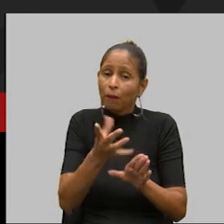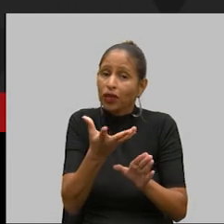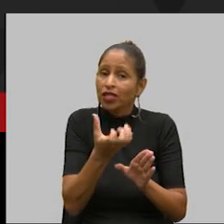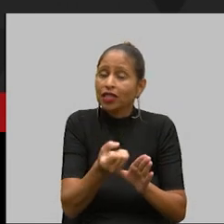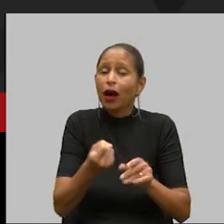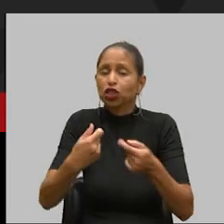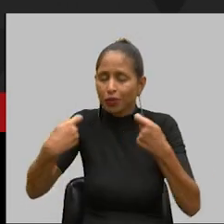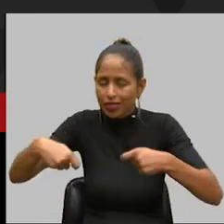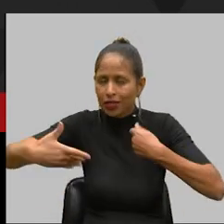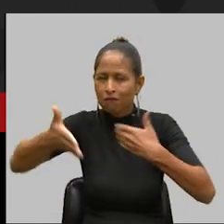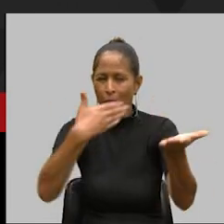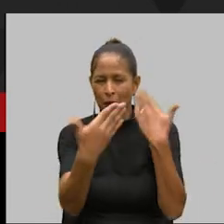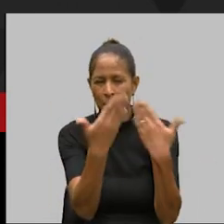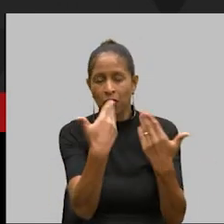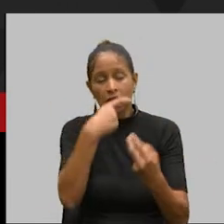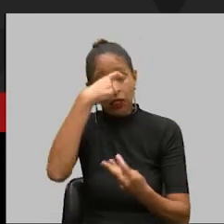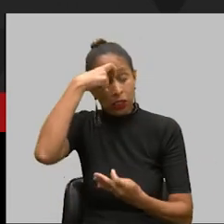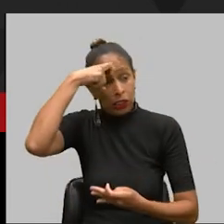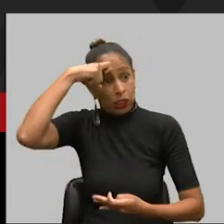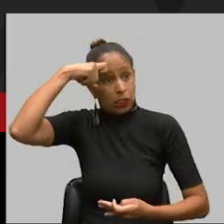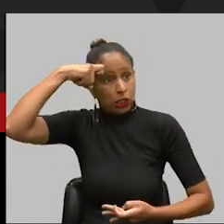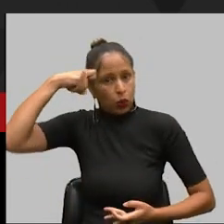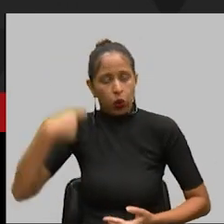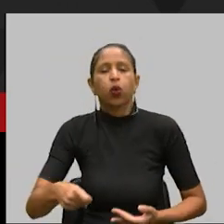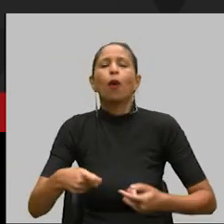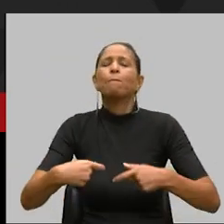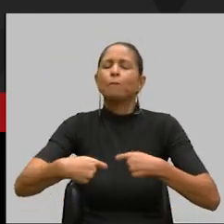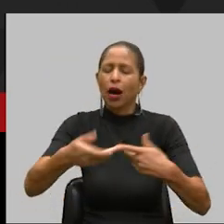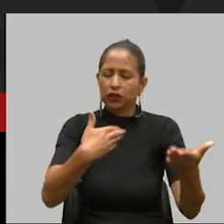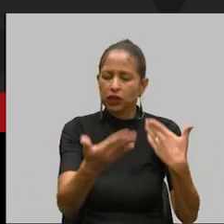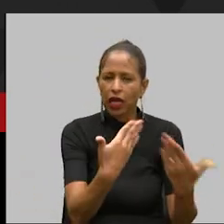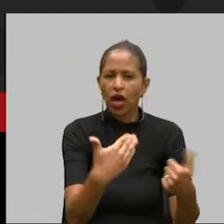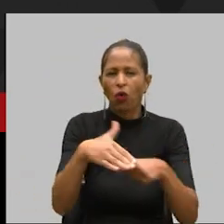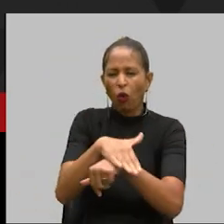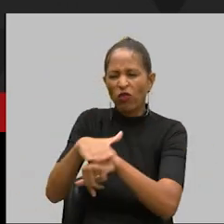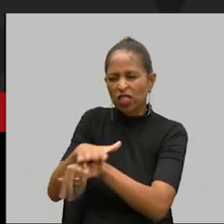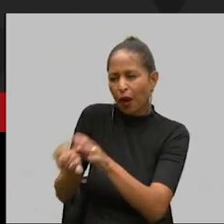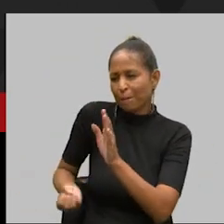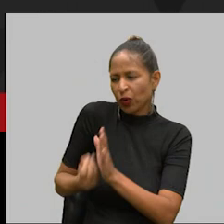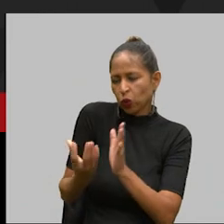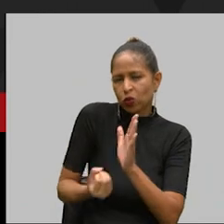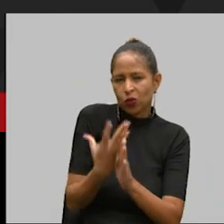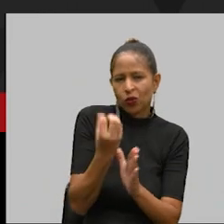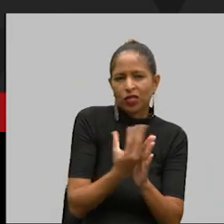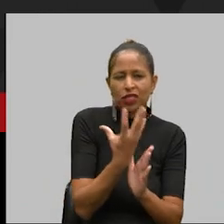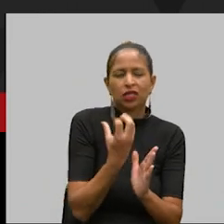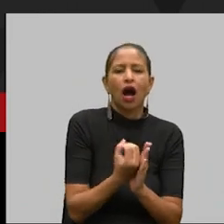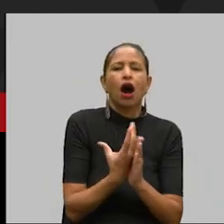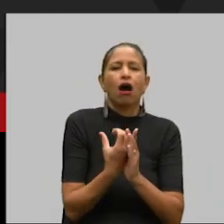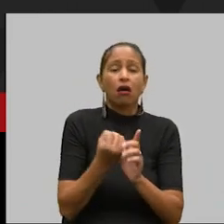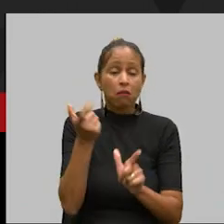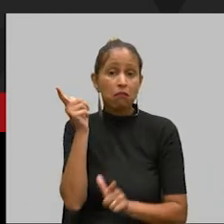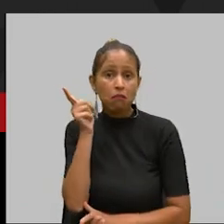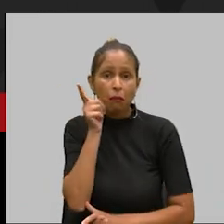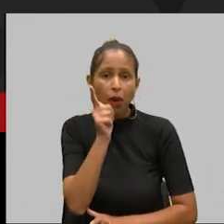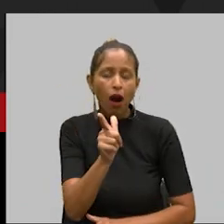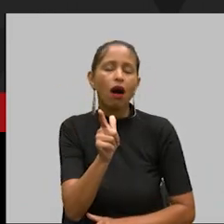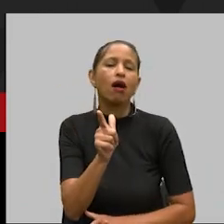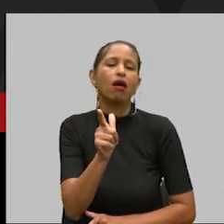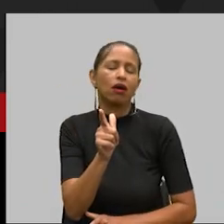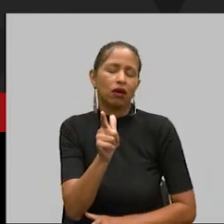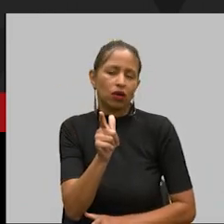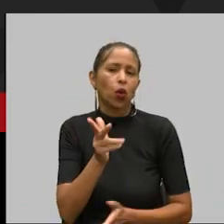debater exaustivamente essas elaborações as Produções para que elas alcance efetivamente